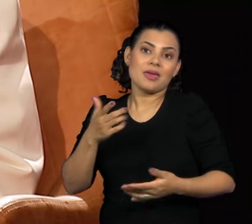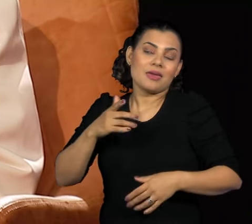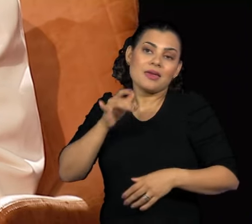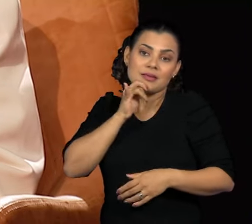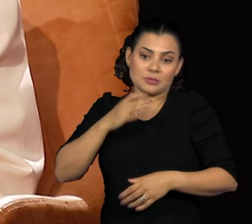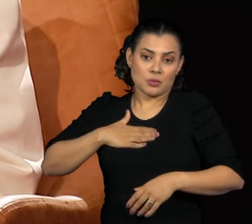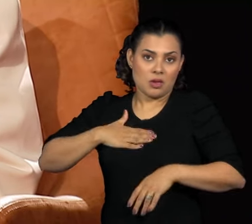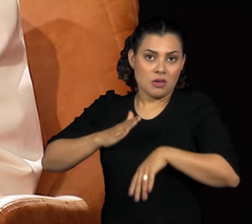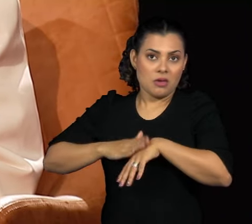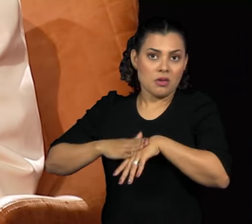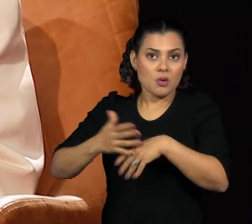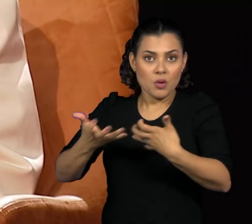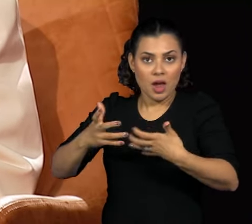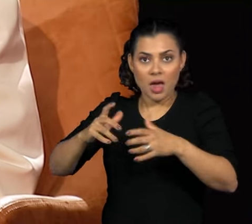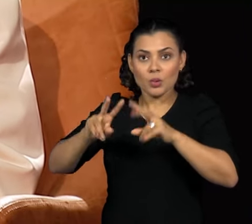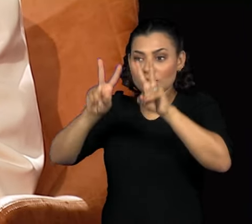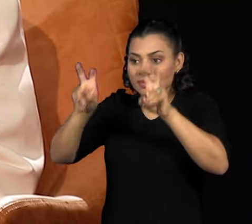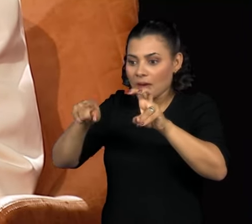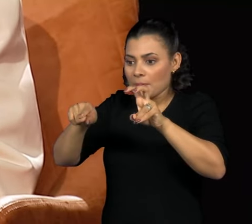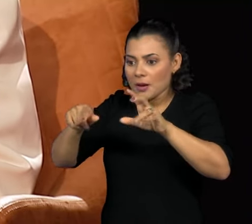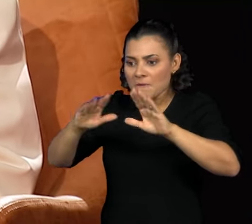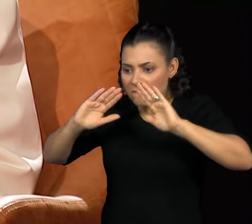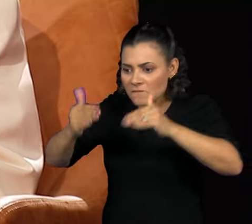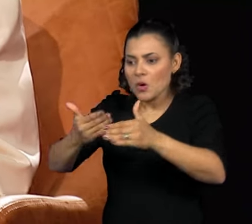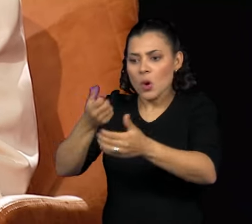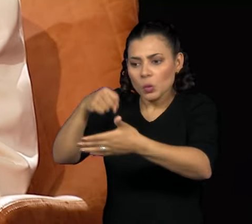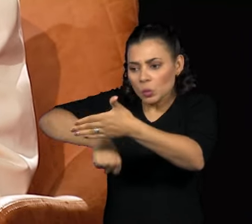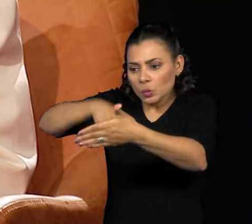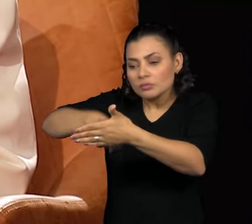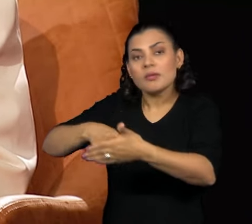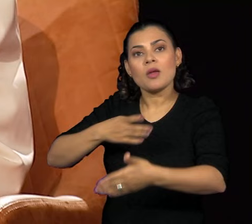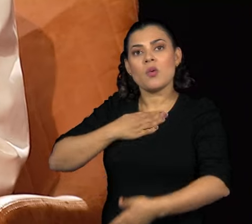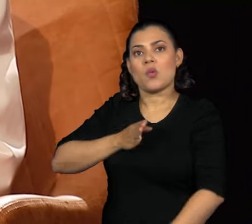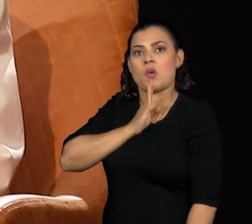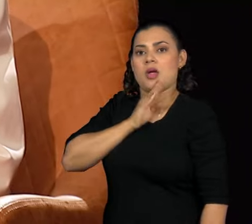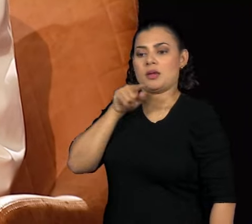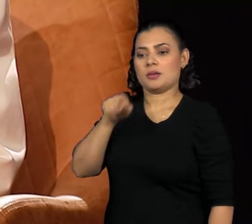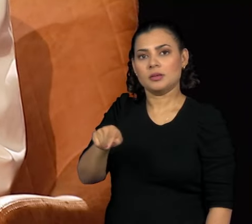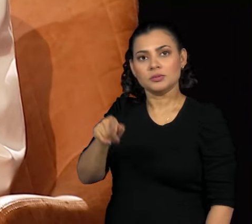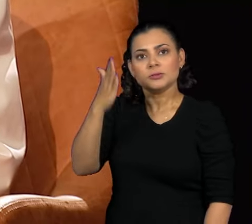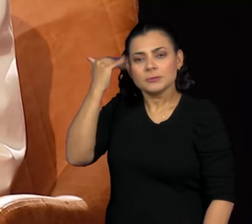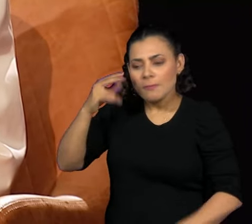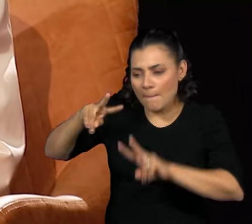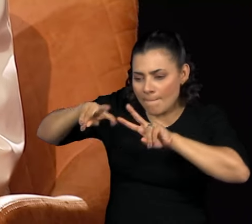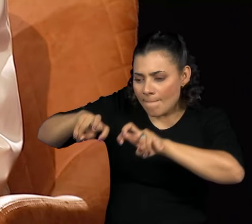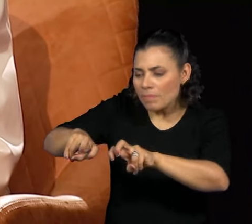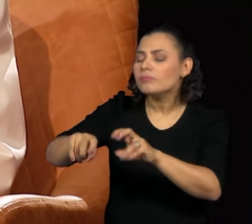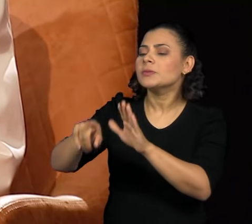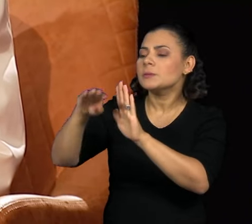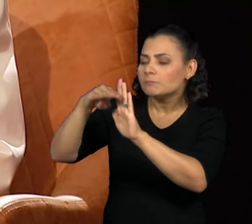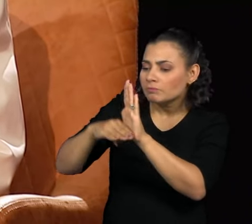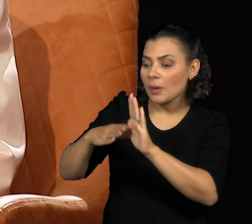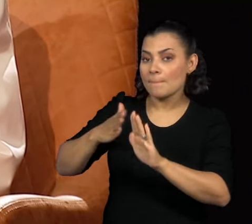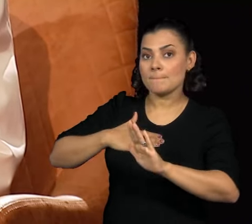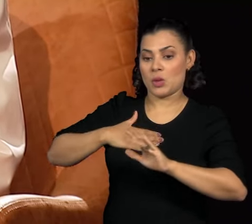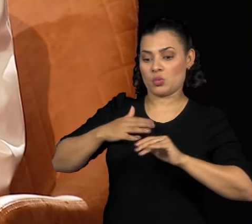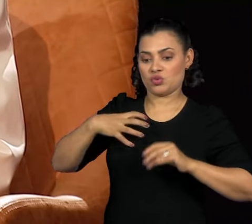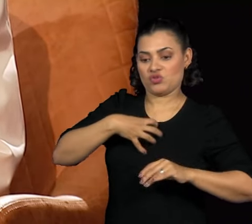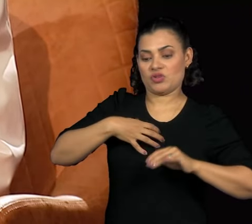O que eu pego para lutar são coisas que eu conheço do meu jeito simples, né, meu jeito